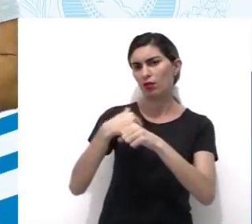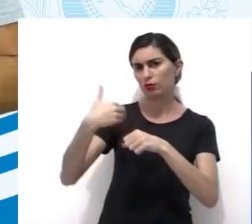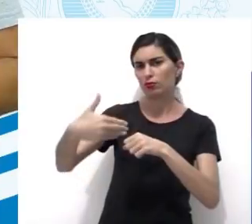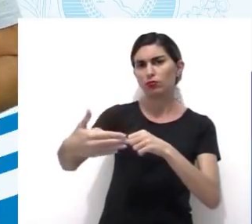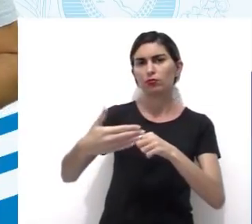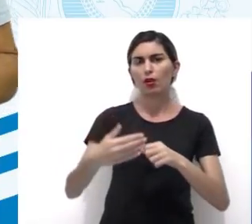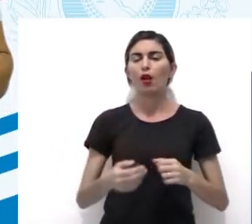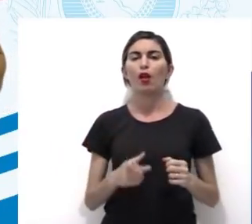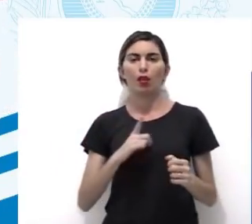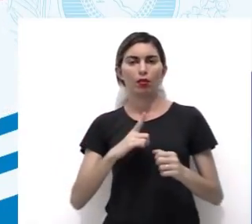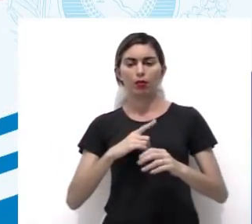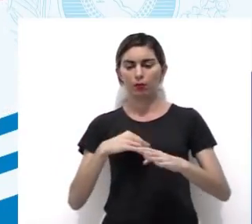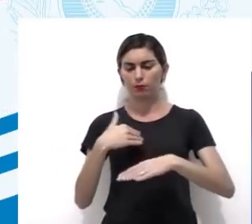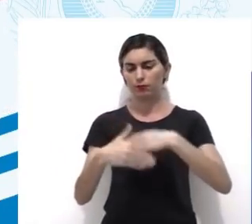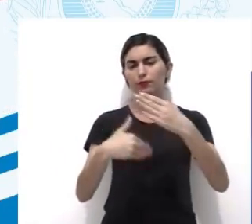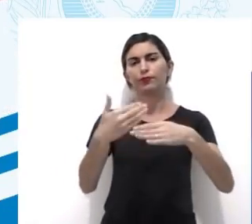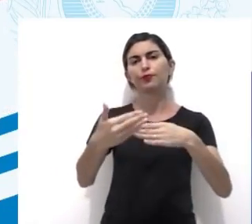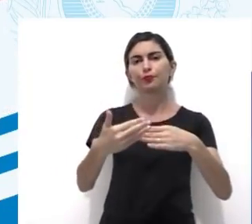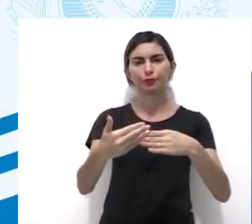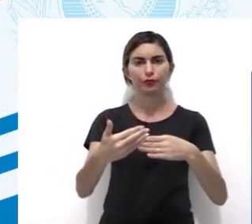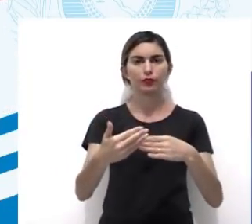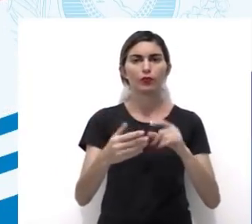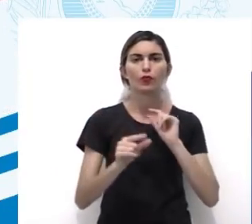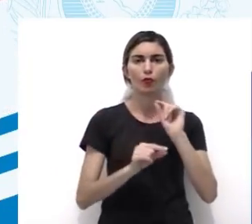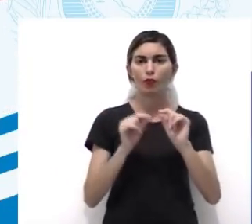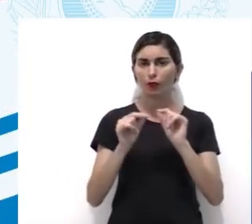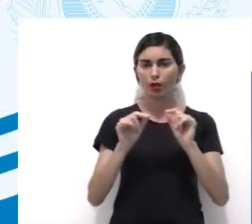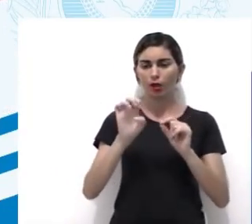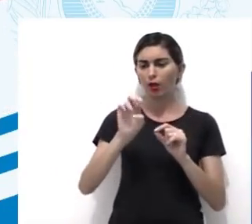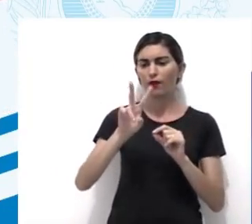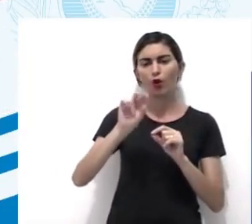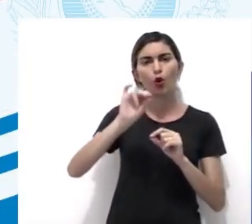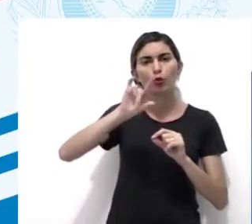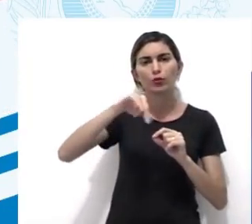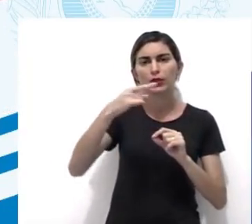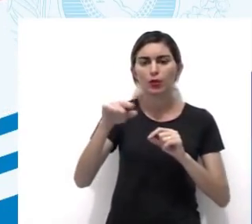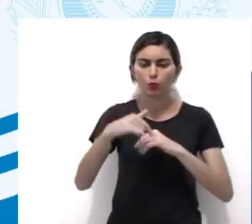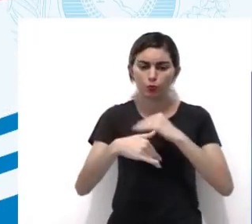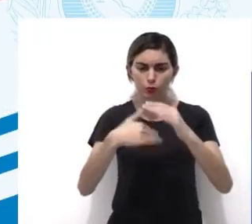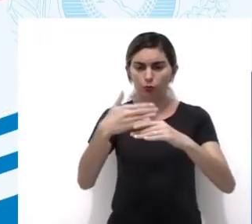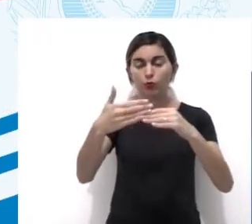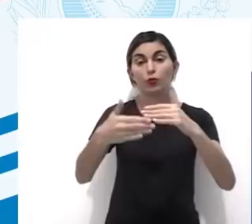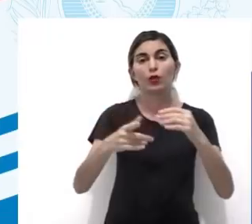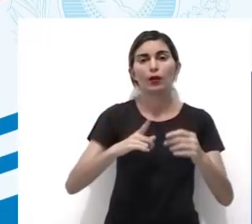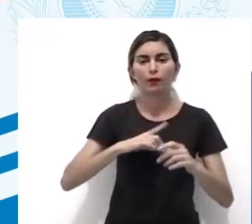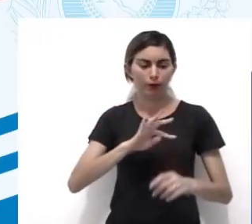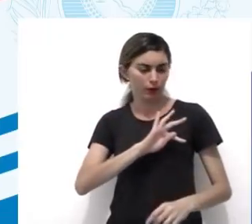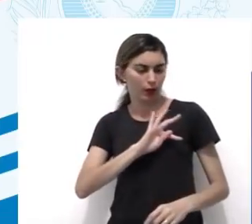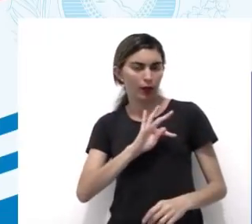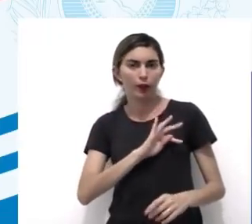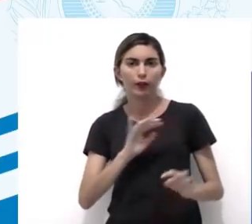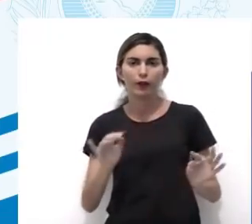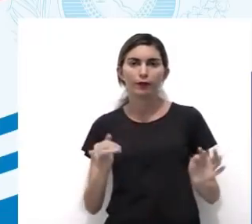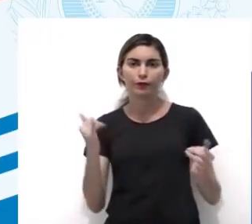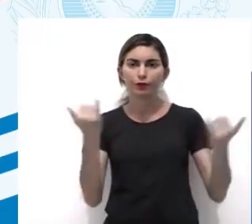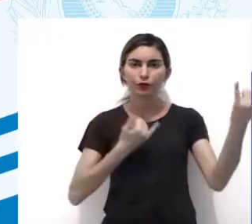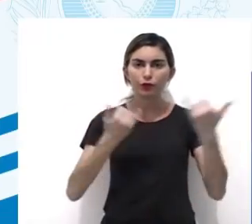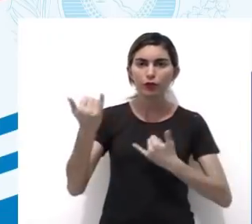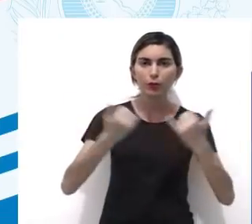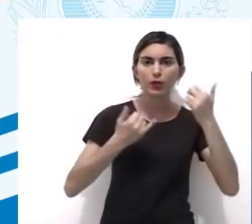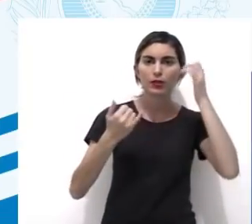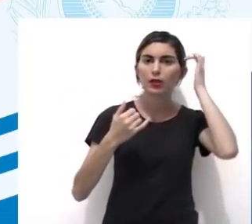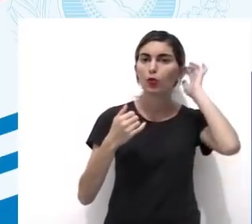seja, a gente tem um processo de evolução que a técnica e a